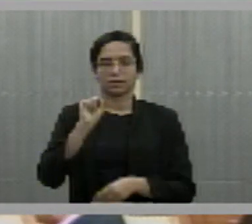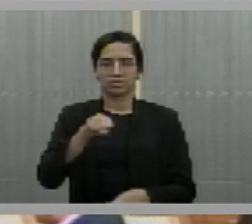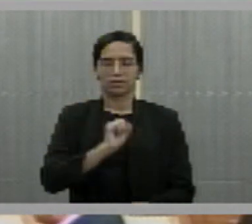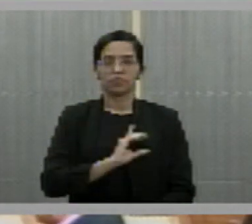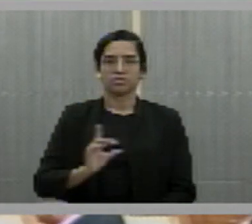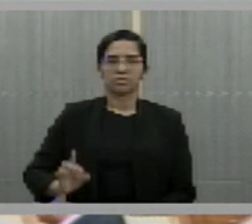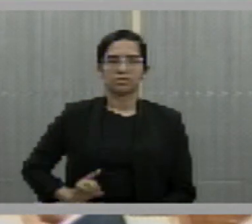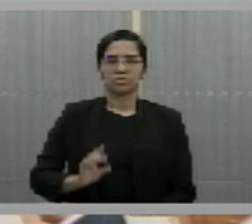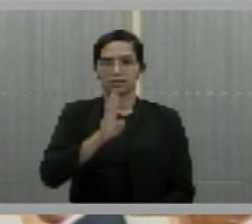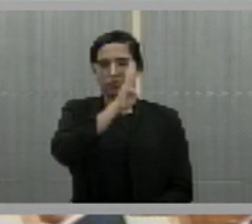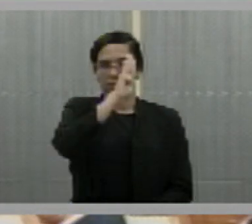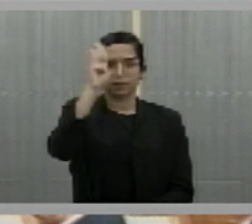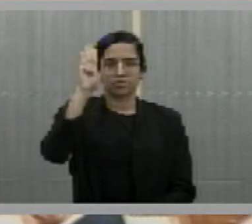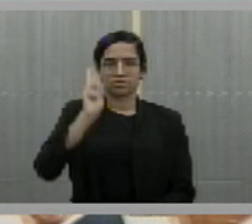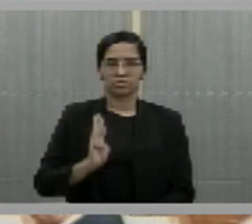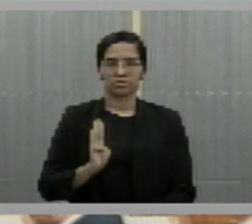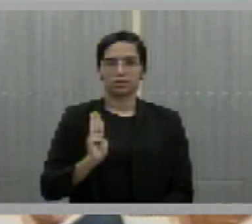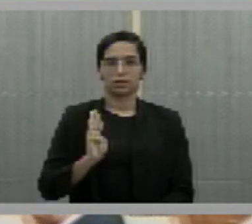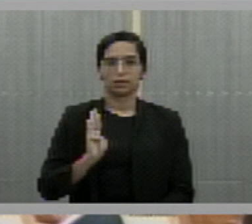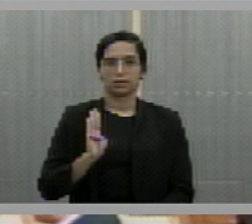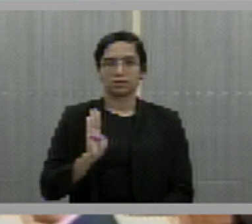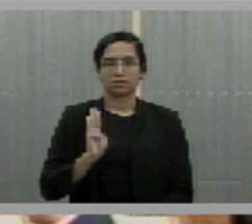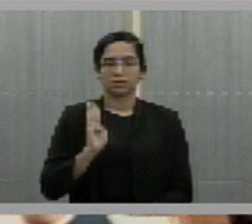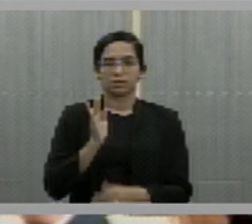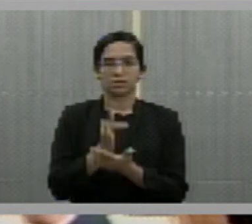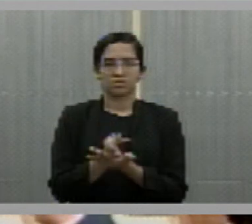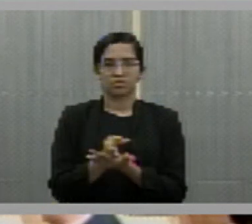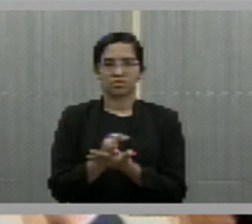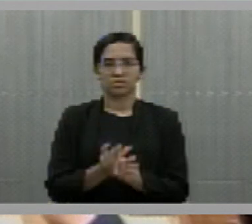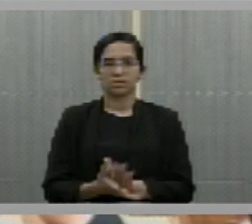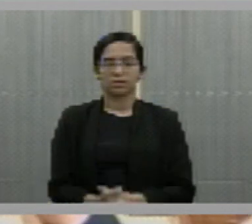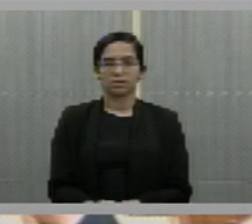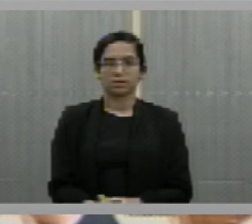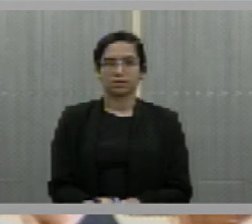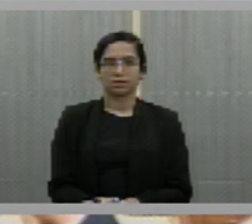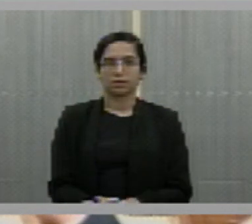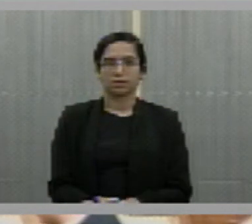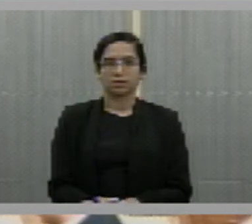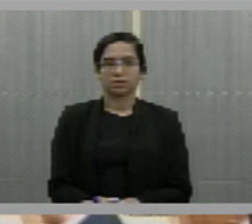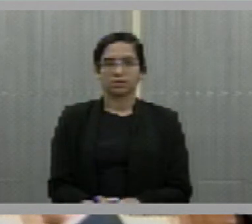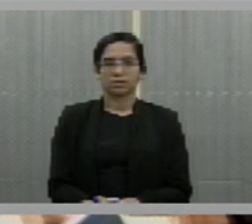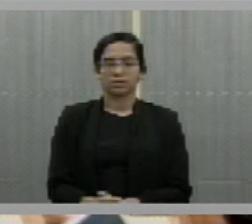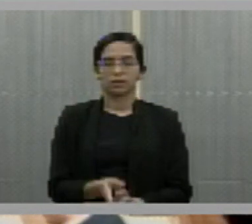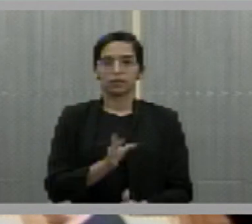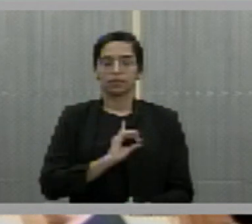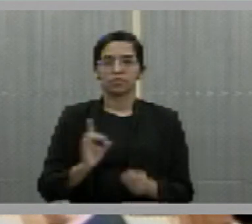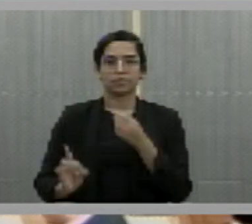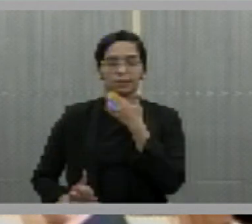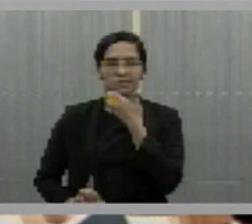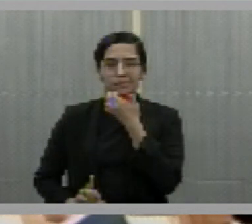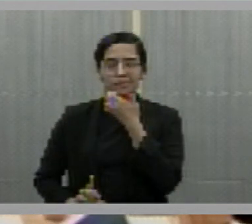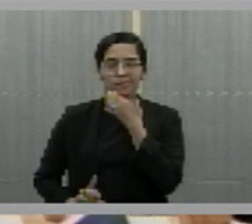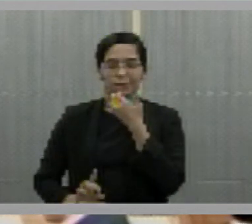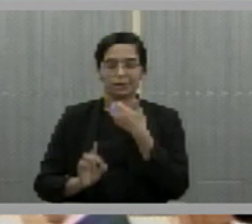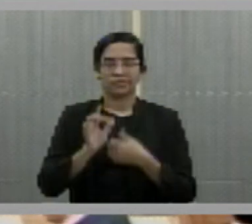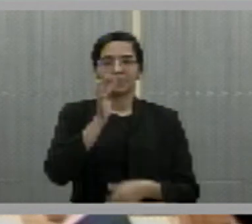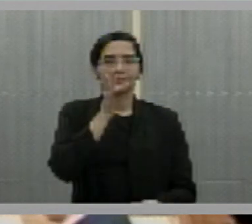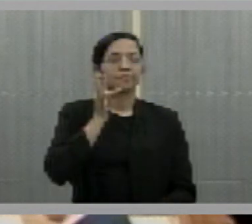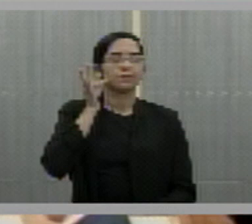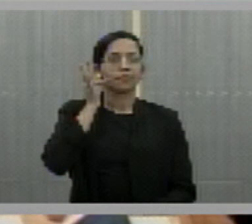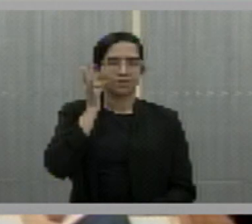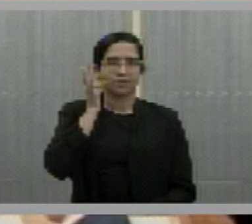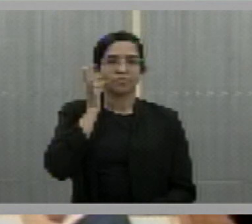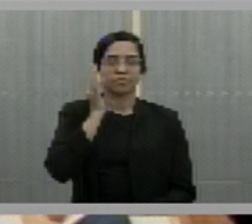Deputada Bárbara do Firmino, ausente. Deputado Dr. Felipe Sampaio,